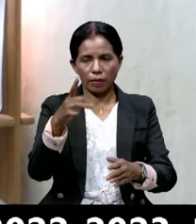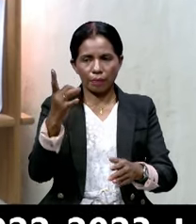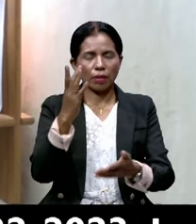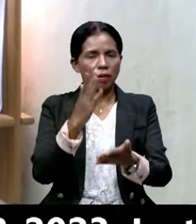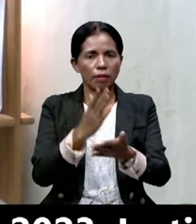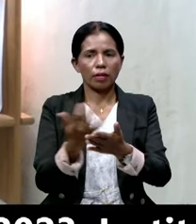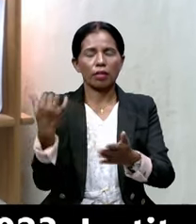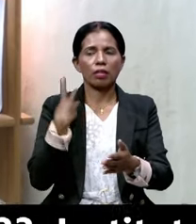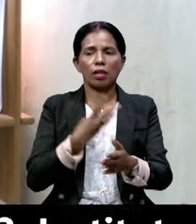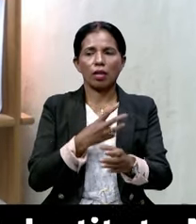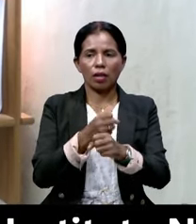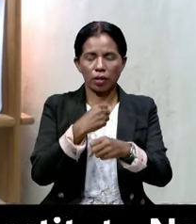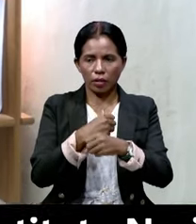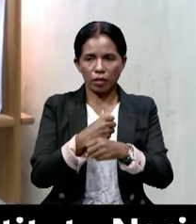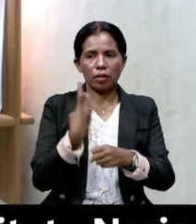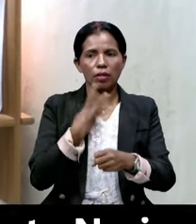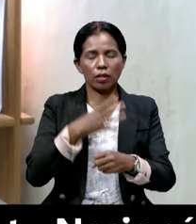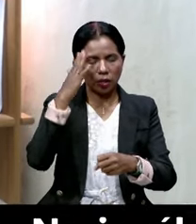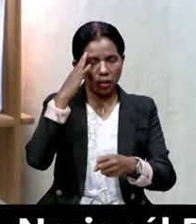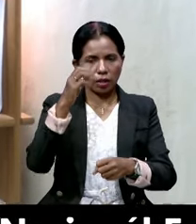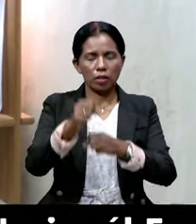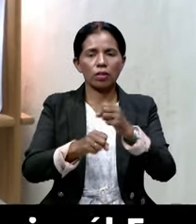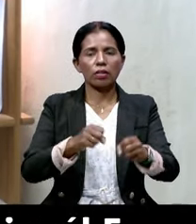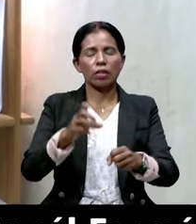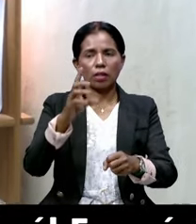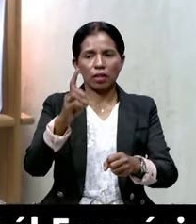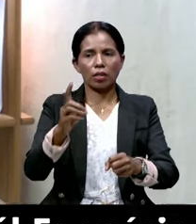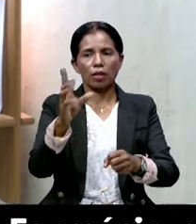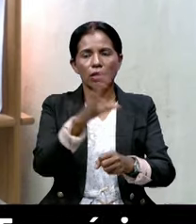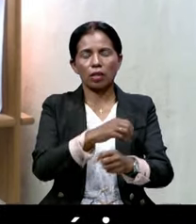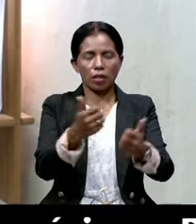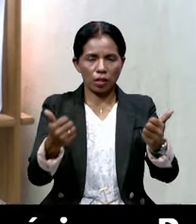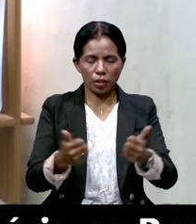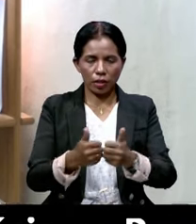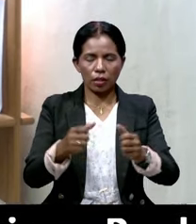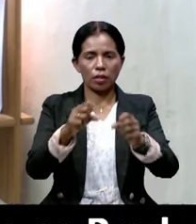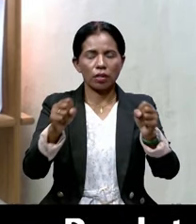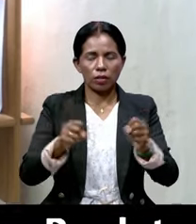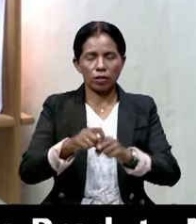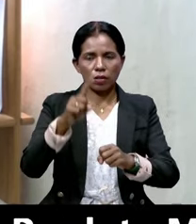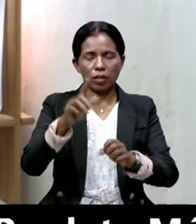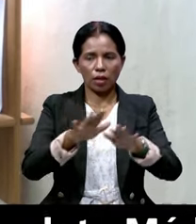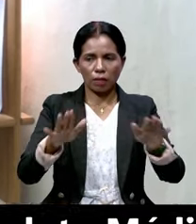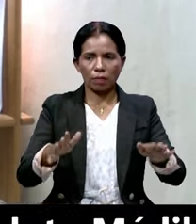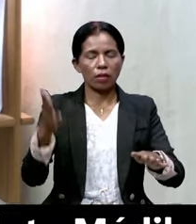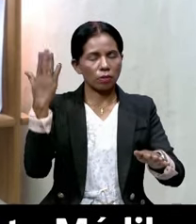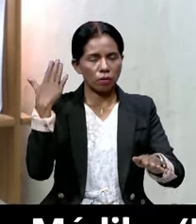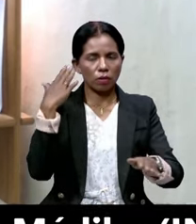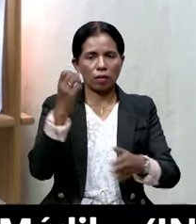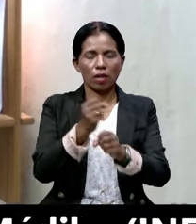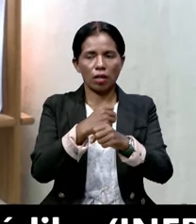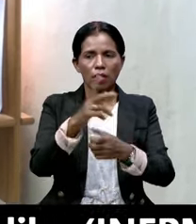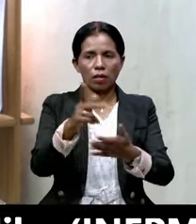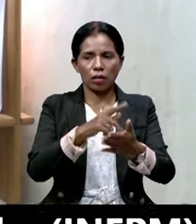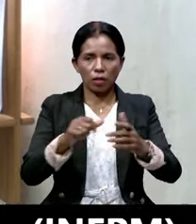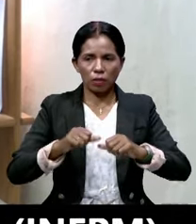ele mesmo está lá cada que está tendo cada que sociedade ida ia e a lei ainda é subida e a lavar ainda. Não vemos o que comete criminais e